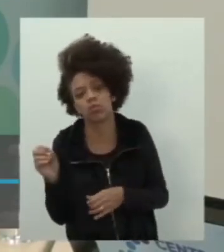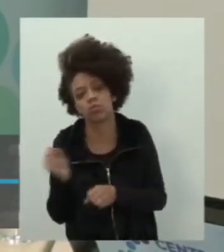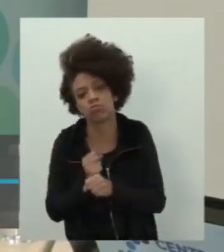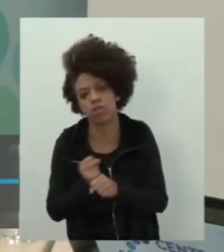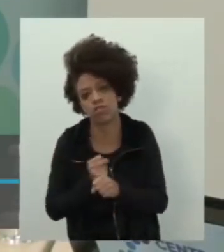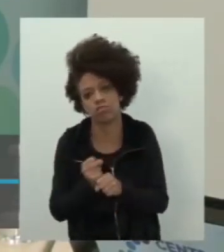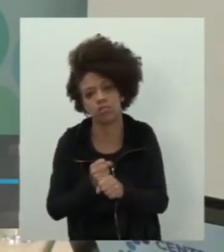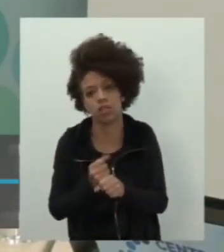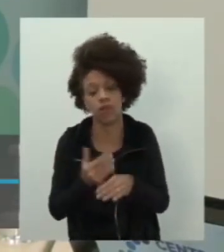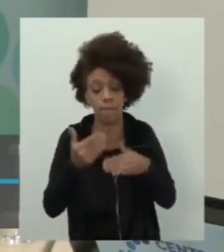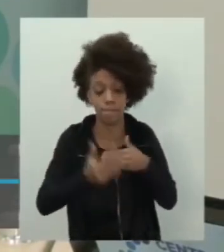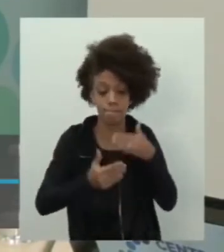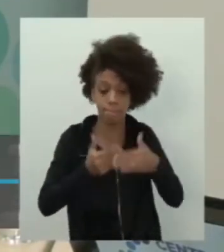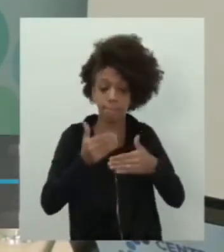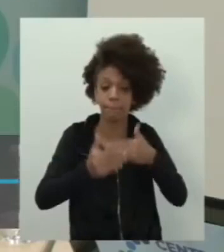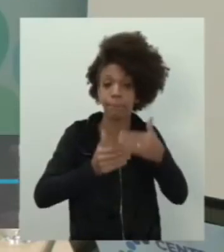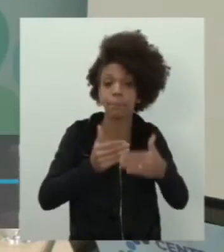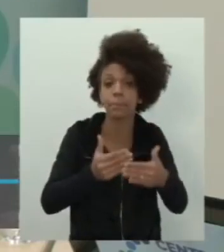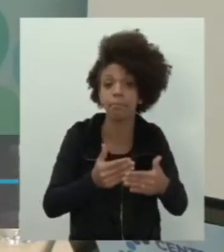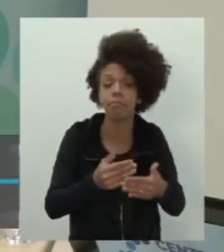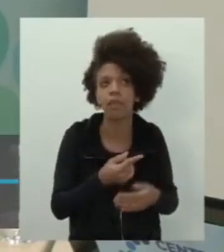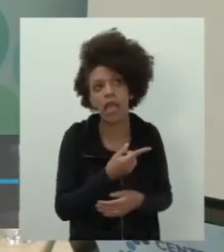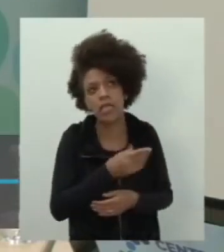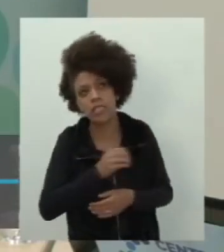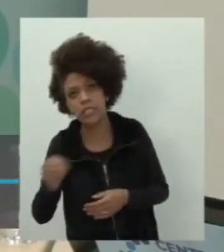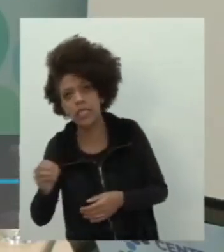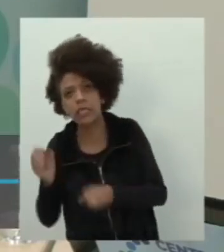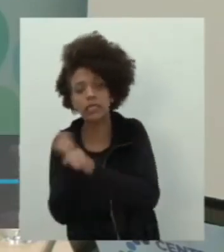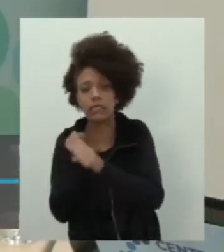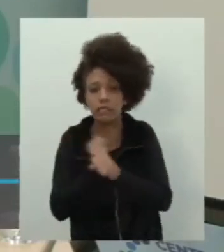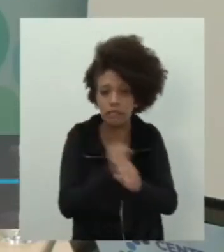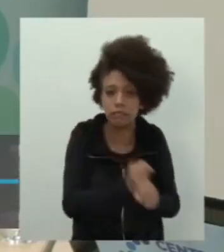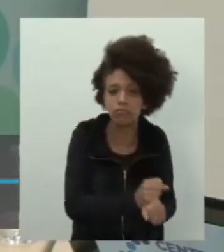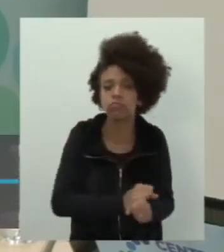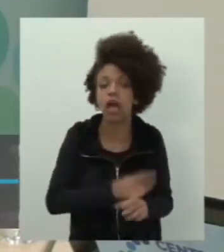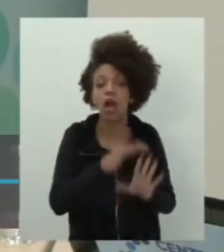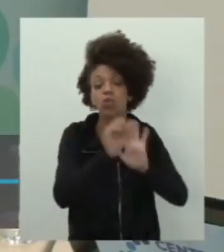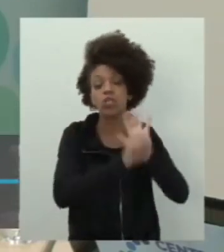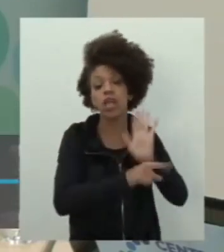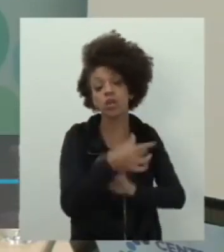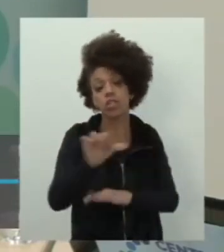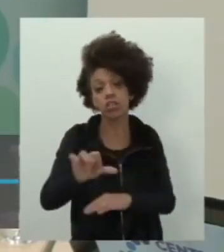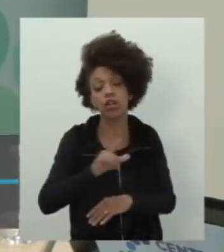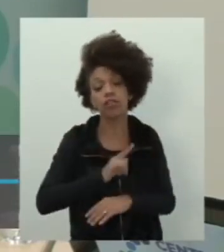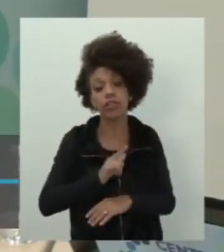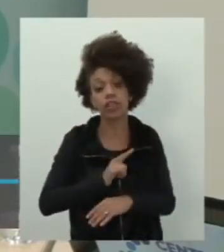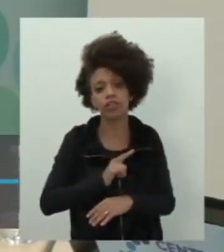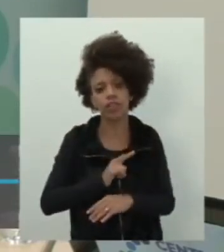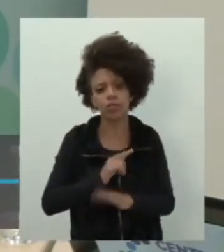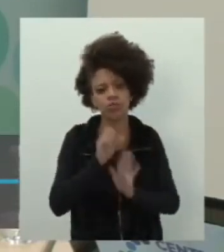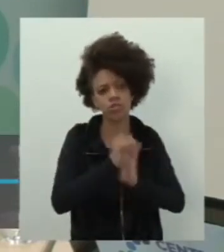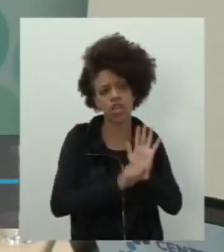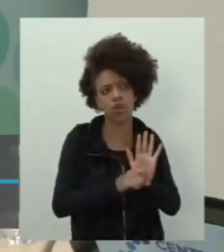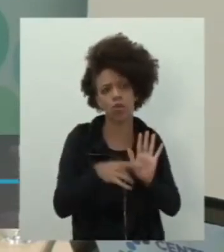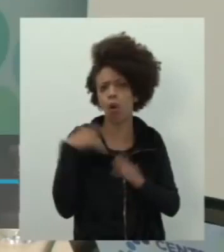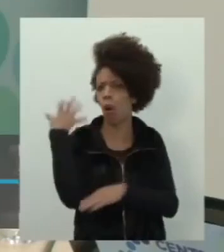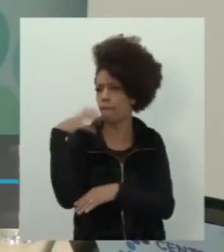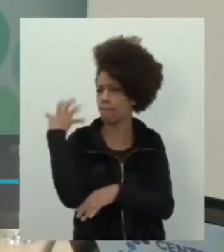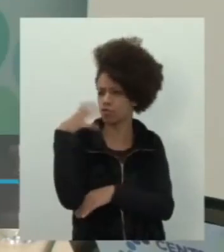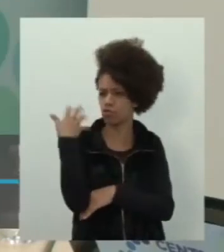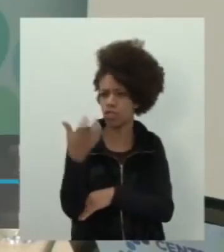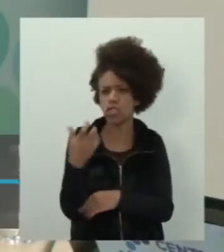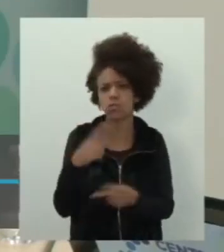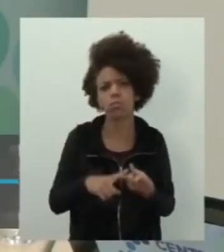à medida que os séculos vão se desenvolvendo, 100 anos. No século XIX, você teve no mesmo século romantismo,